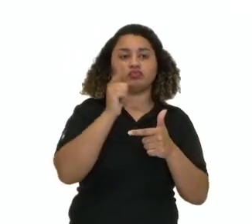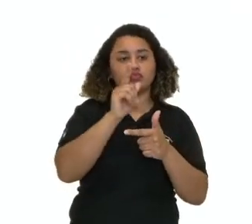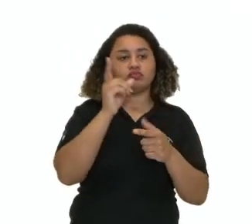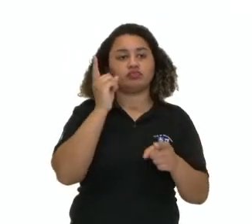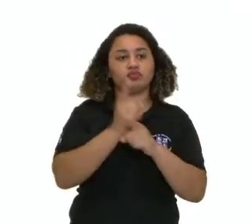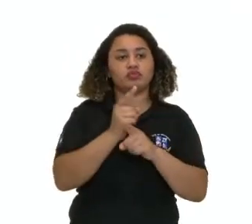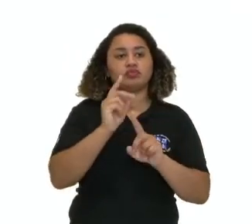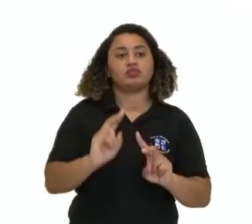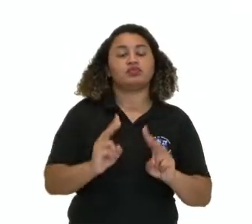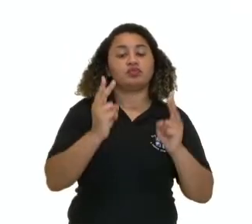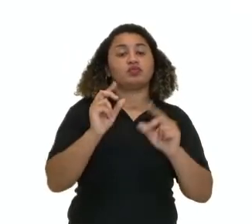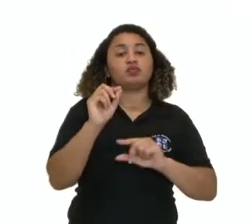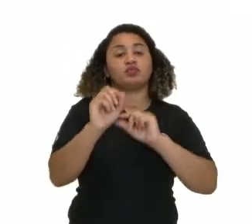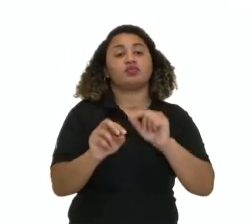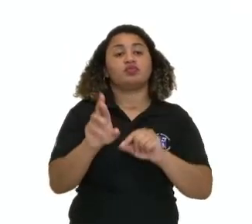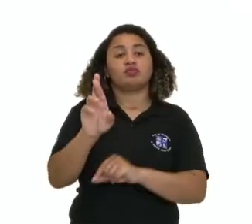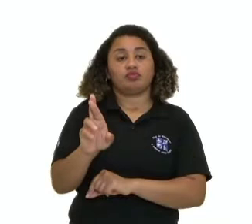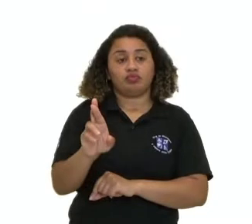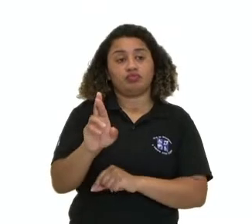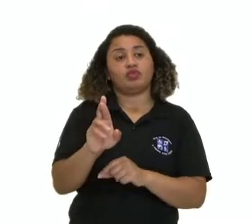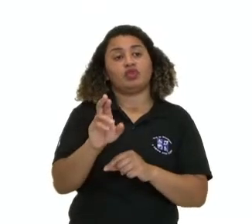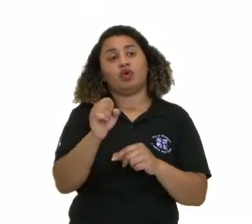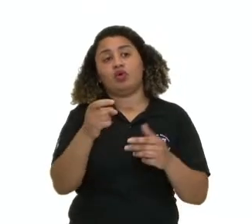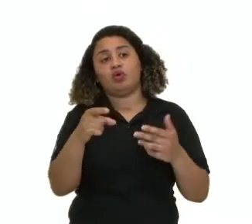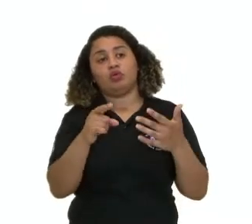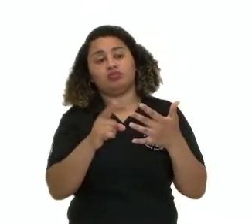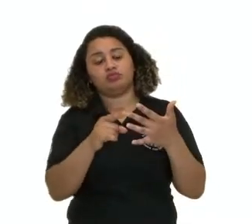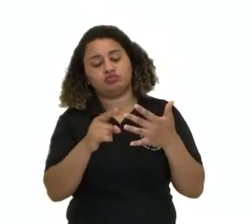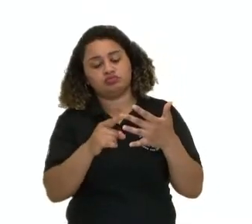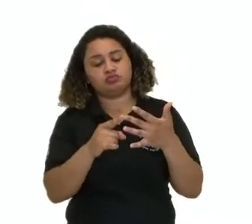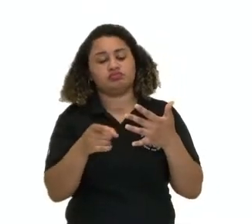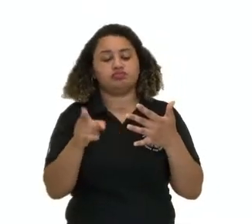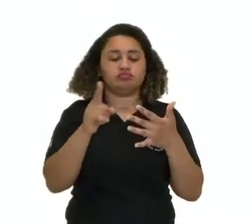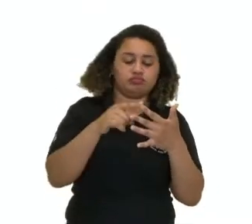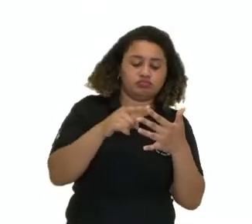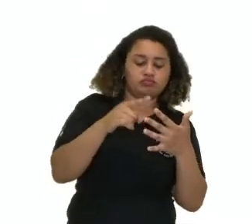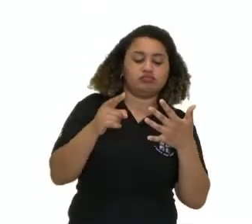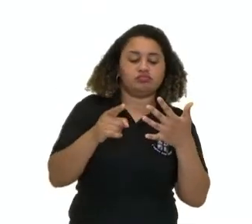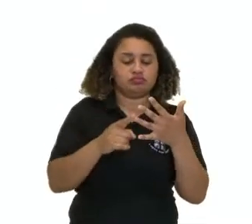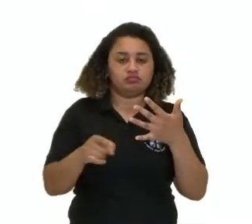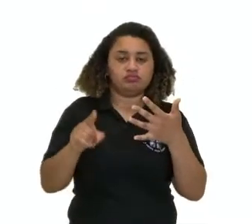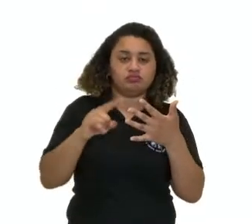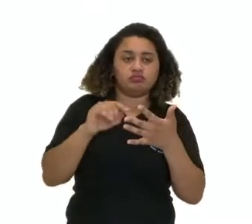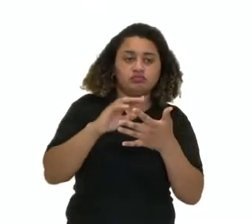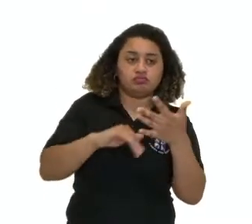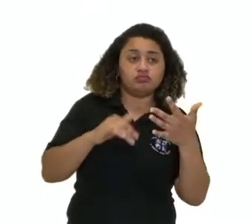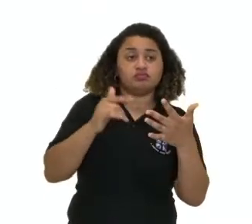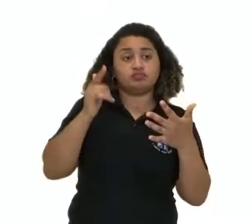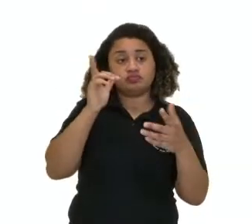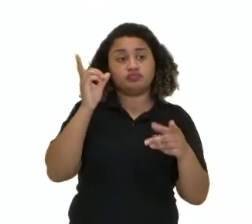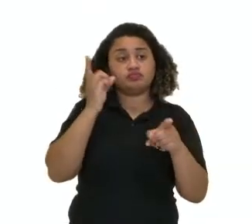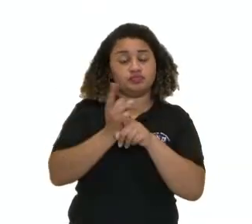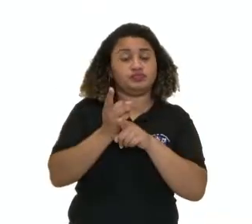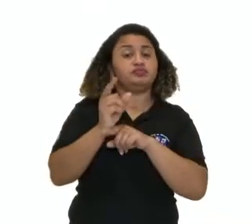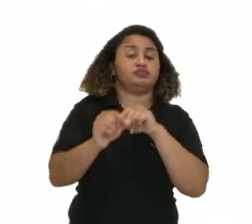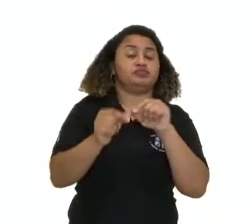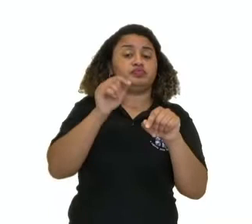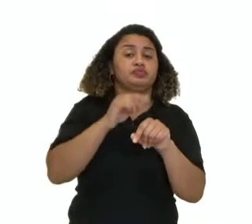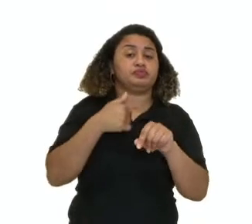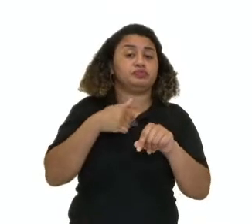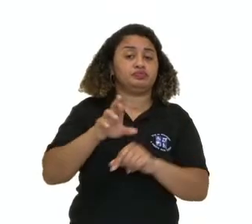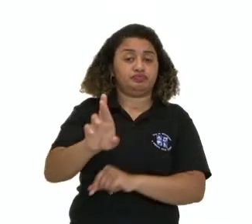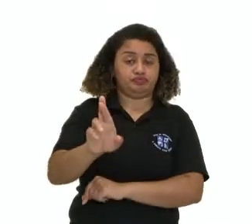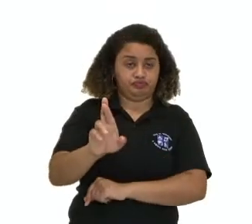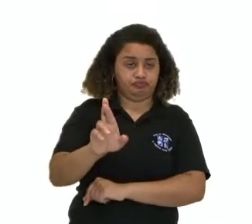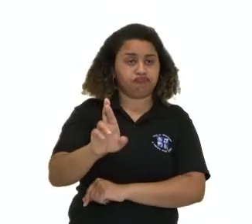ou então se eu fizer de A4 menos A3, ou de A3 menos A2, eu vou encontrar a razão, sempre vai dar o mesmo